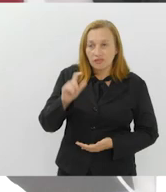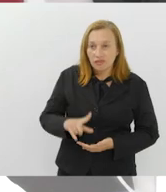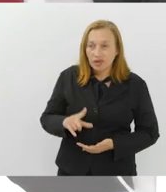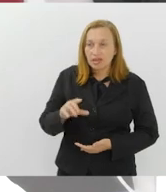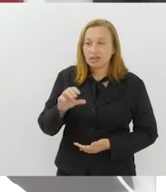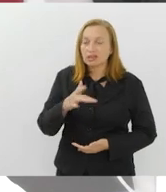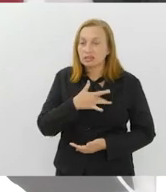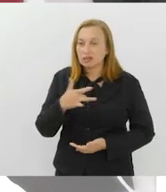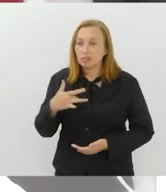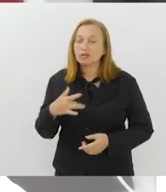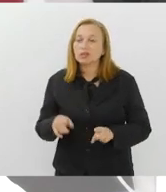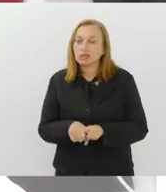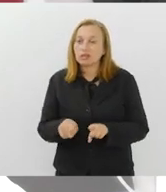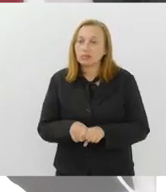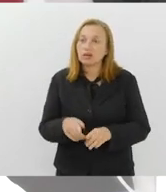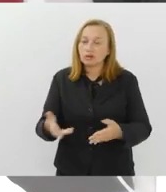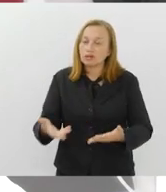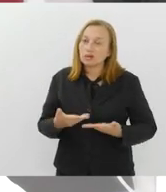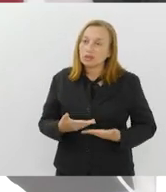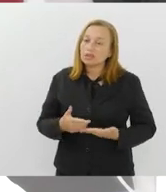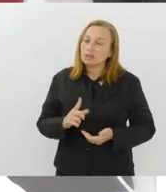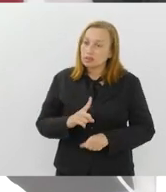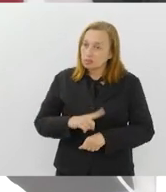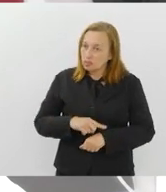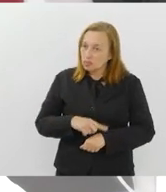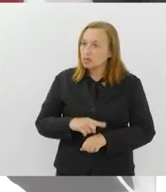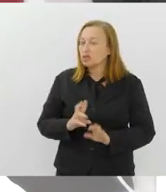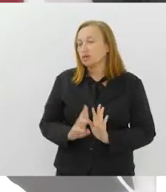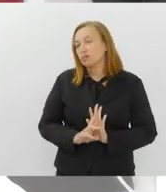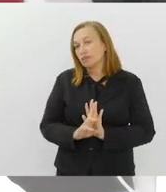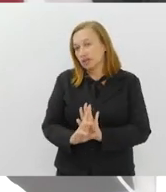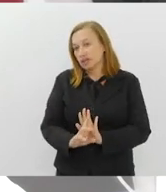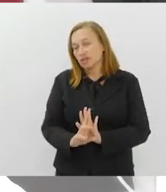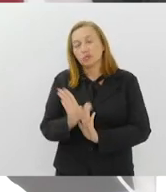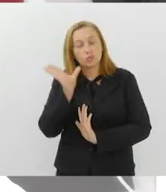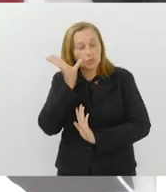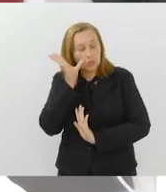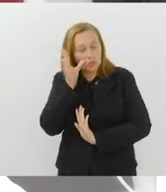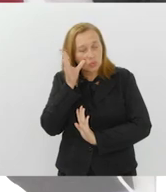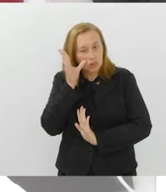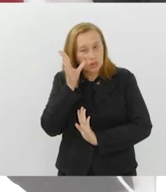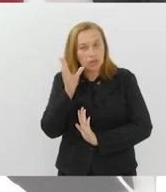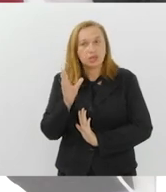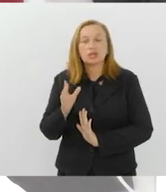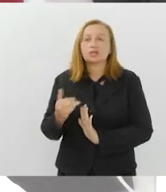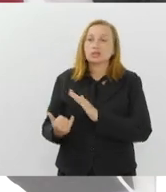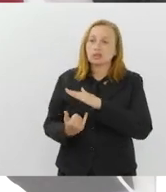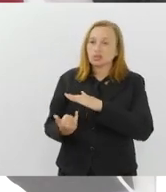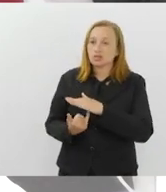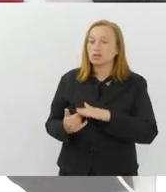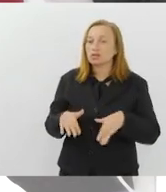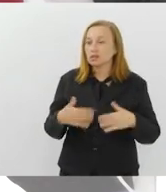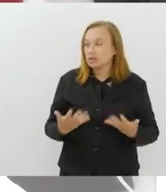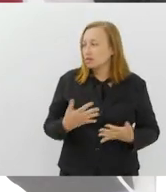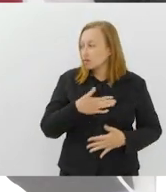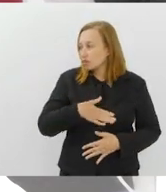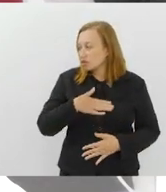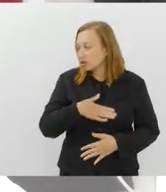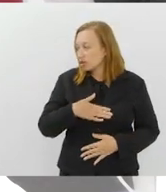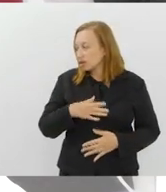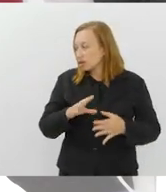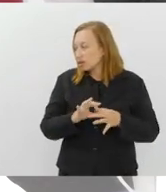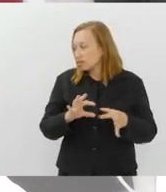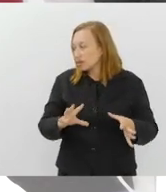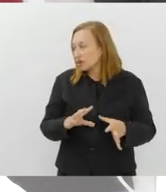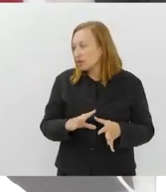está convocada, nesse momento, então, representa os interesses dessas instituições. Então, gostaria de deliberar